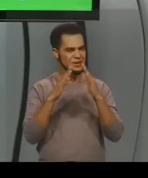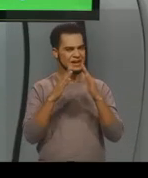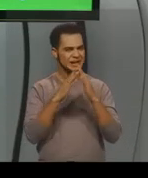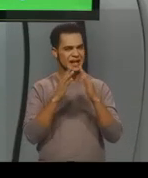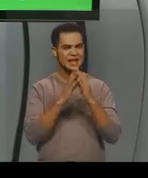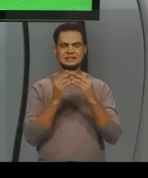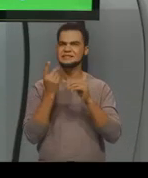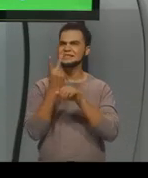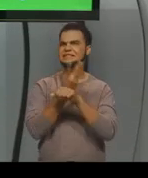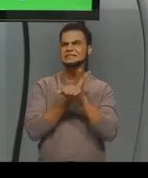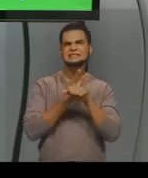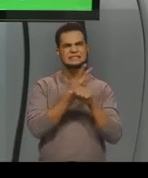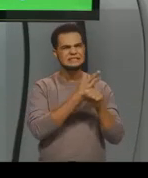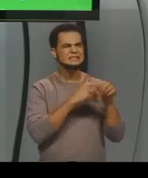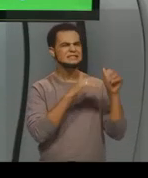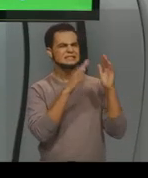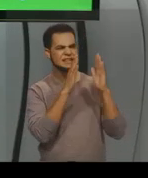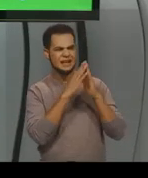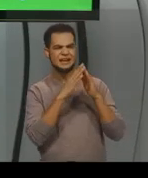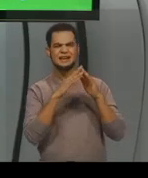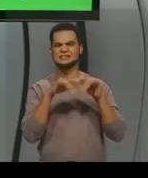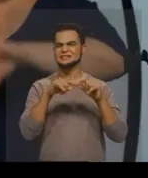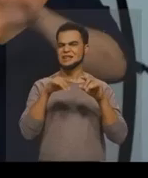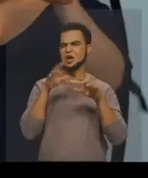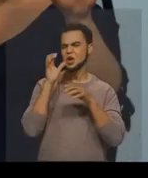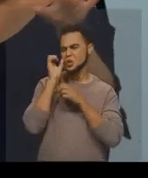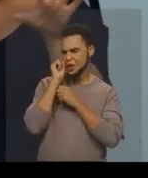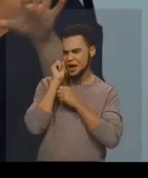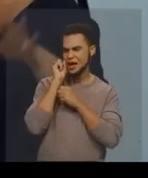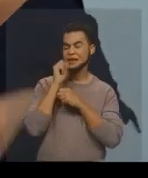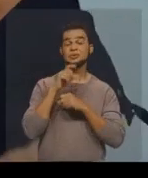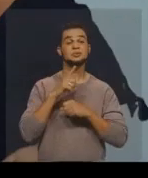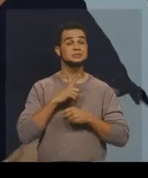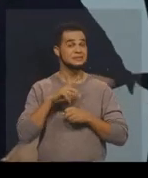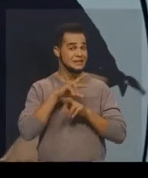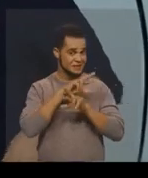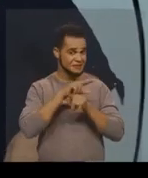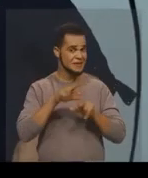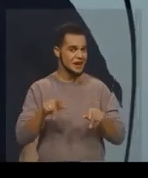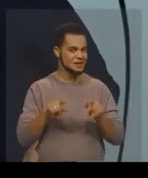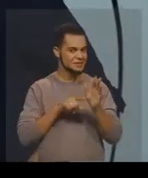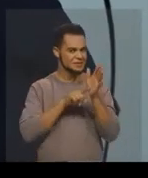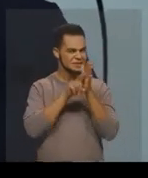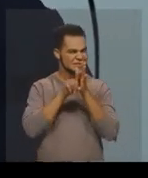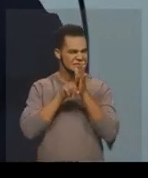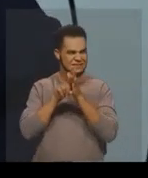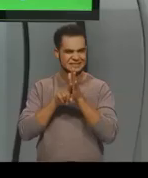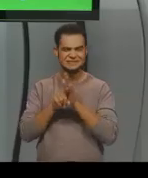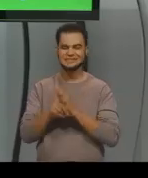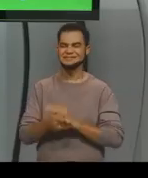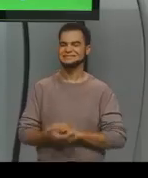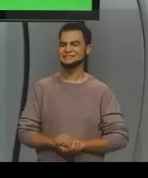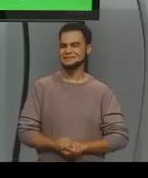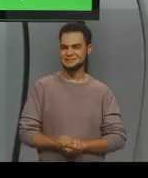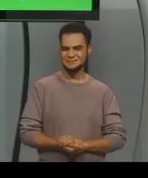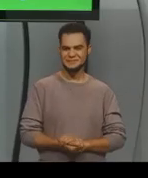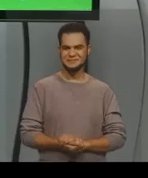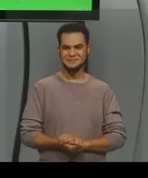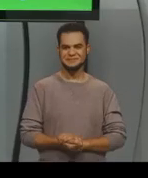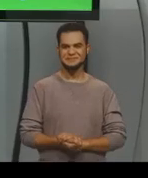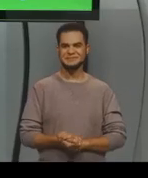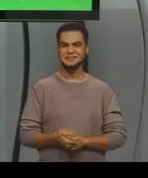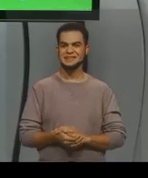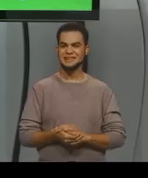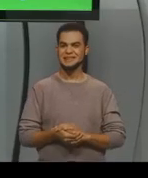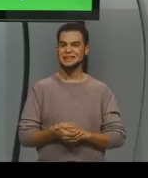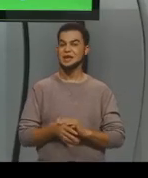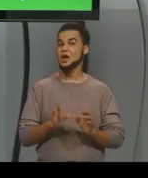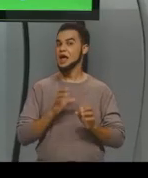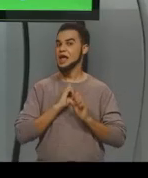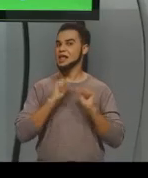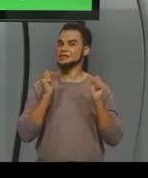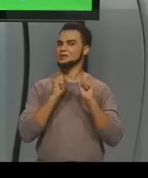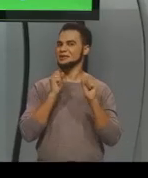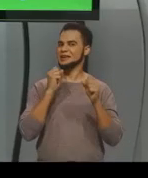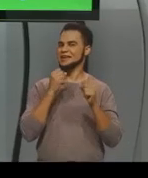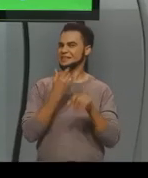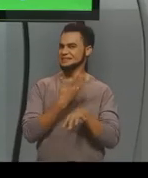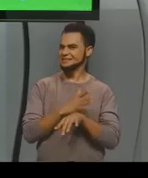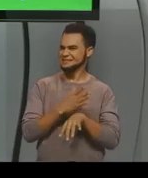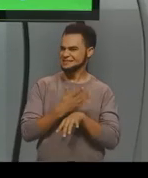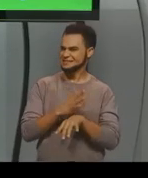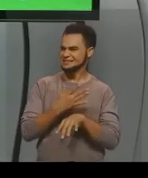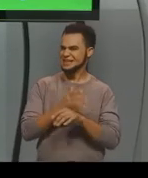no seu quarto, na sala. E tem vários, né? Vários. Vamos para a próxima pergunta? Adorei a sugestão da tarefa de hoje.